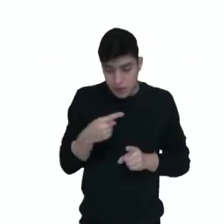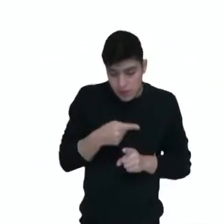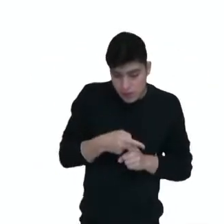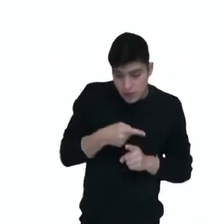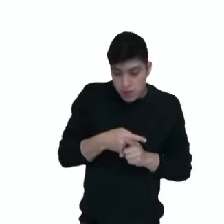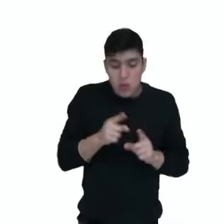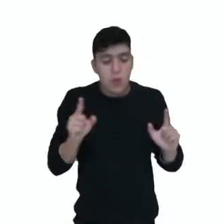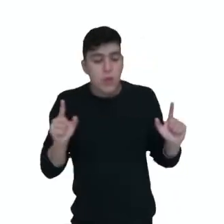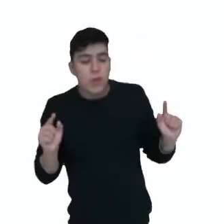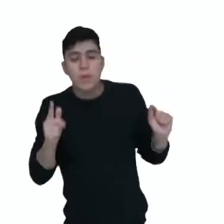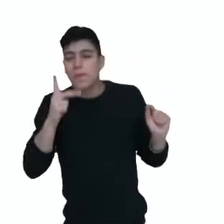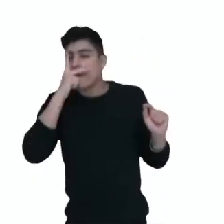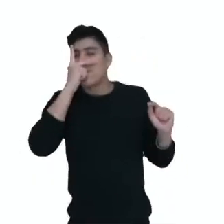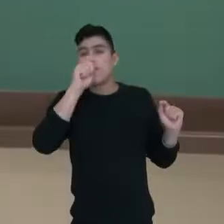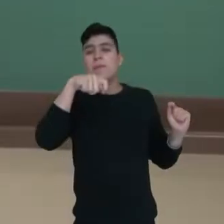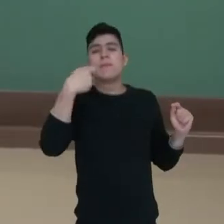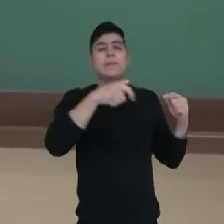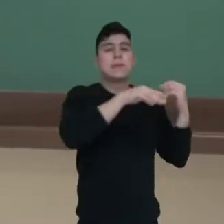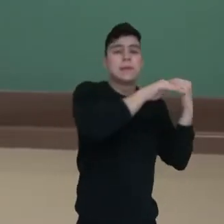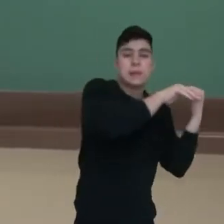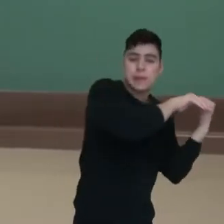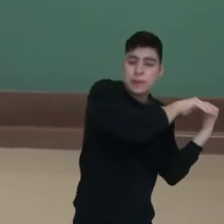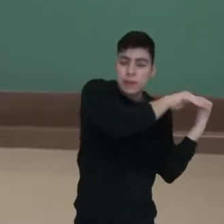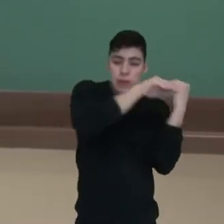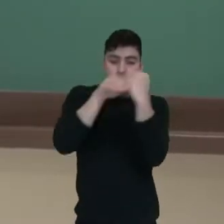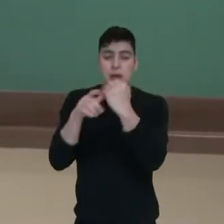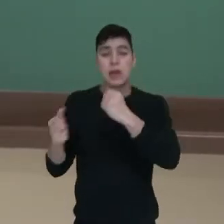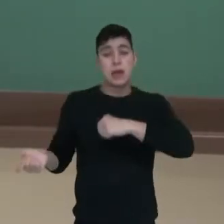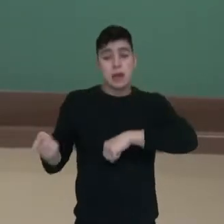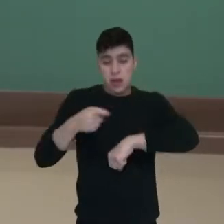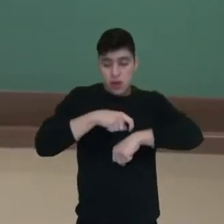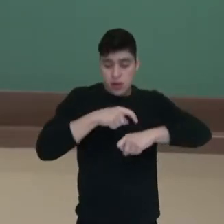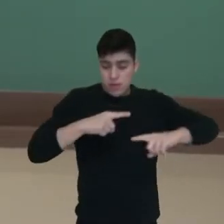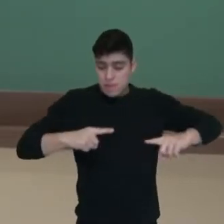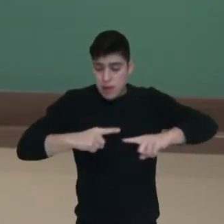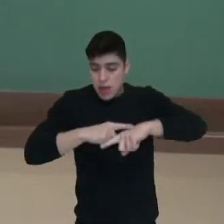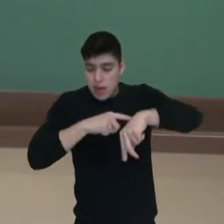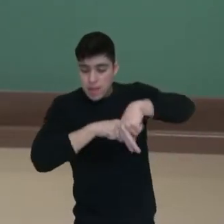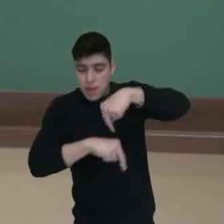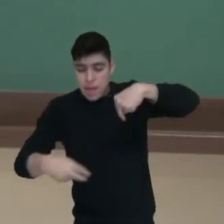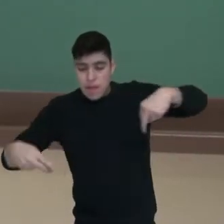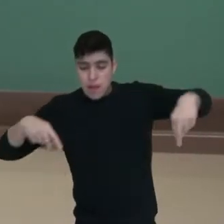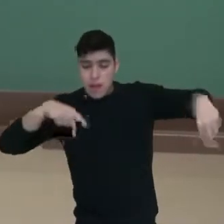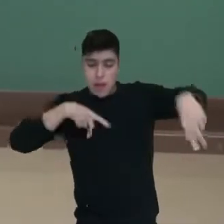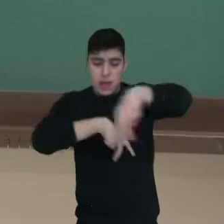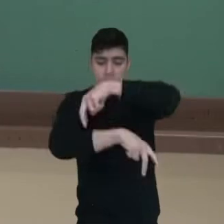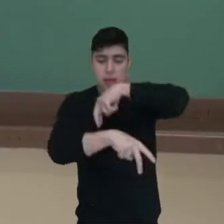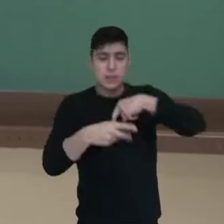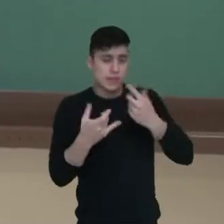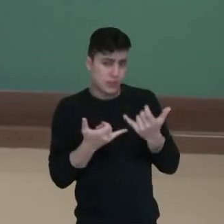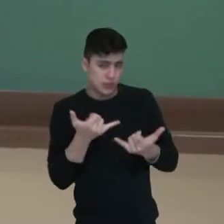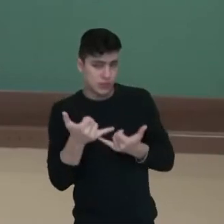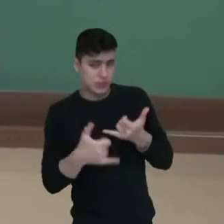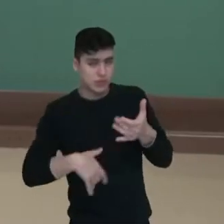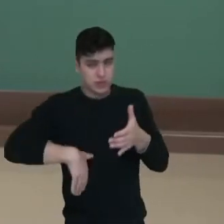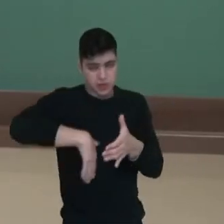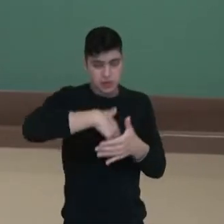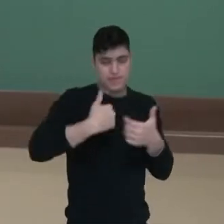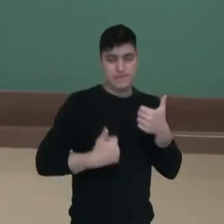que haja uma igualdade de competição durante a realização ali da prática